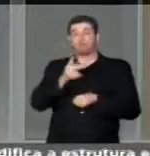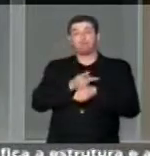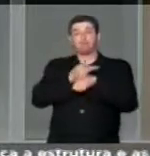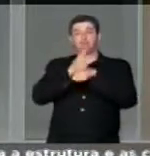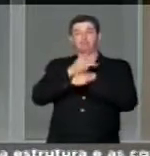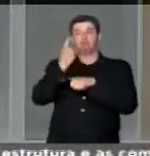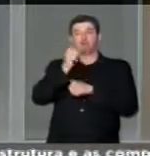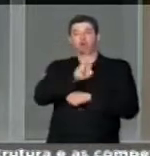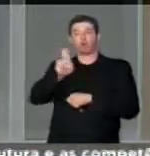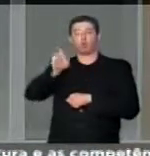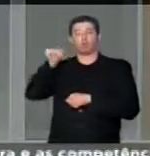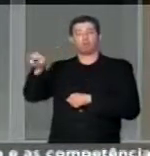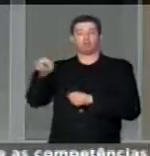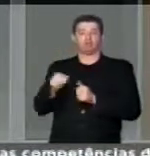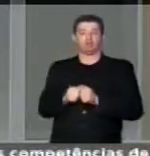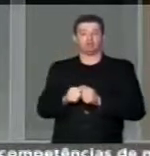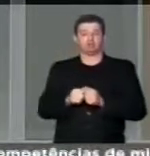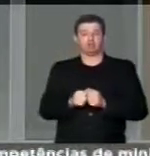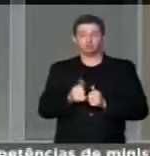premiadas,